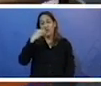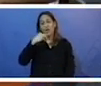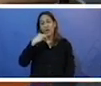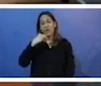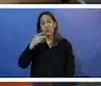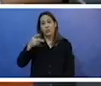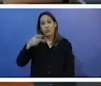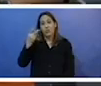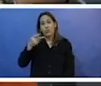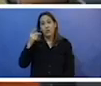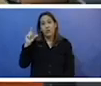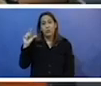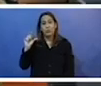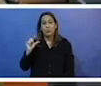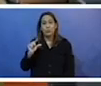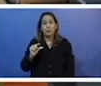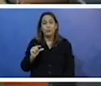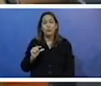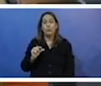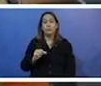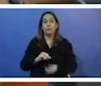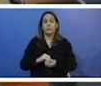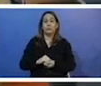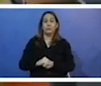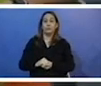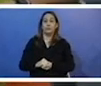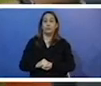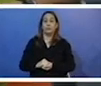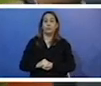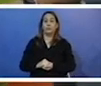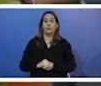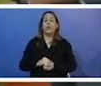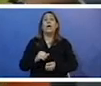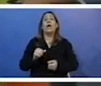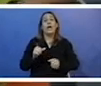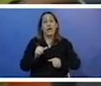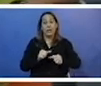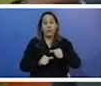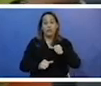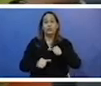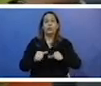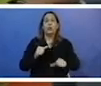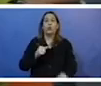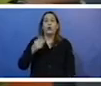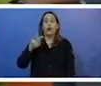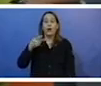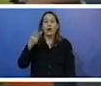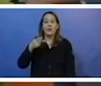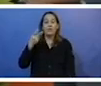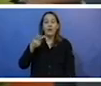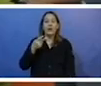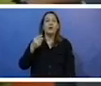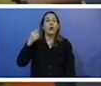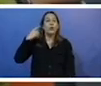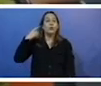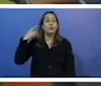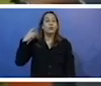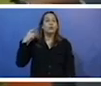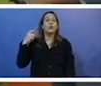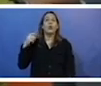essas vogais estão na sílaba fraca da palavra, há uma mudança na fala, na pronúncia,